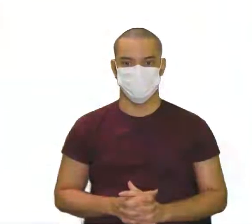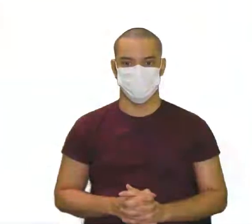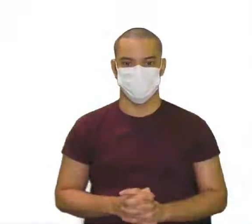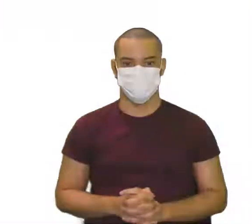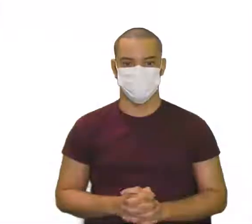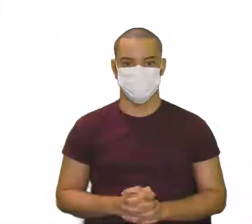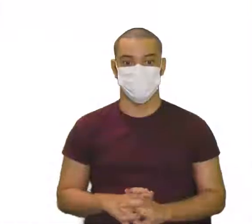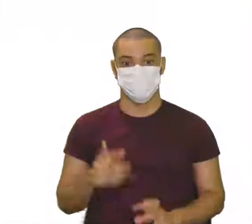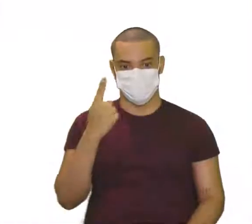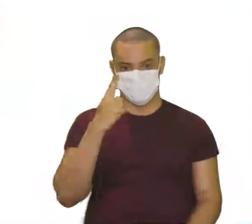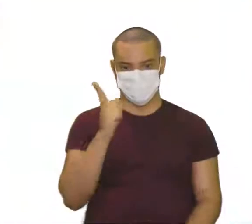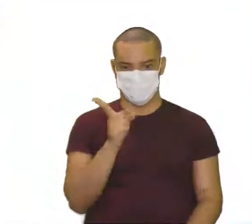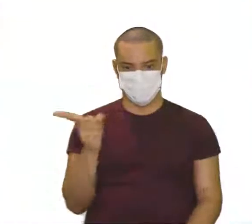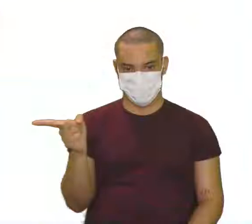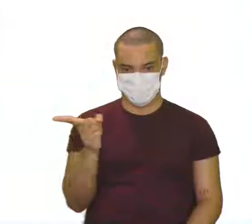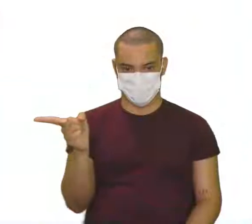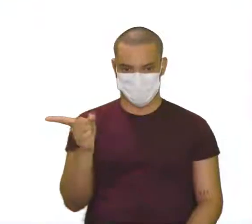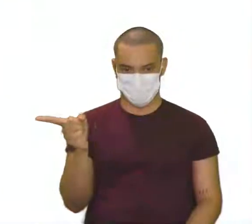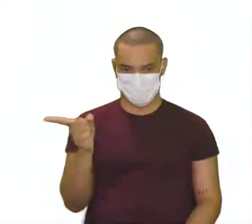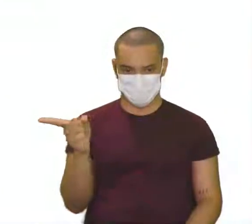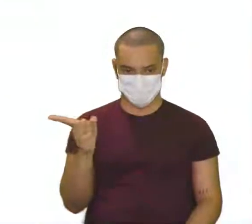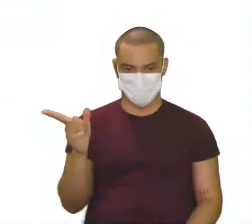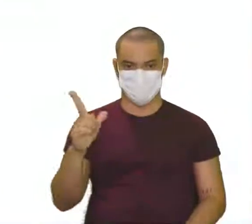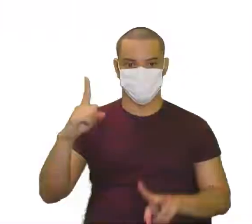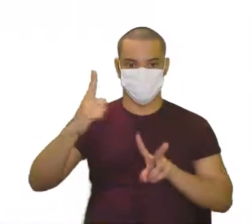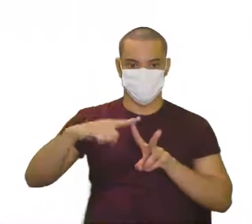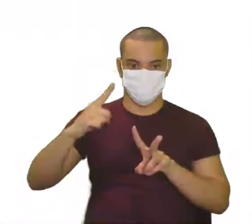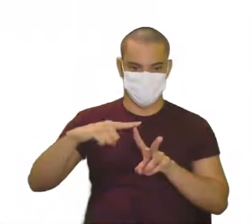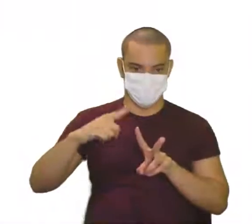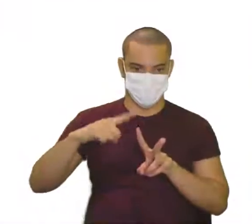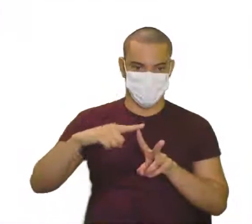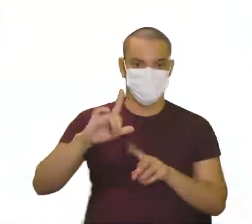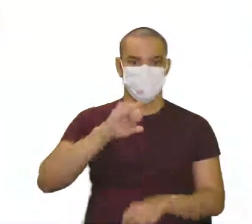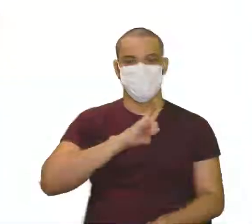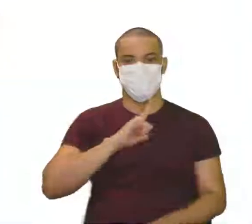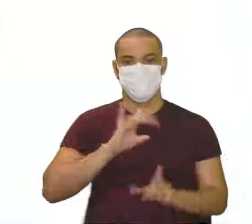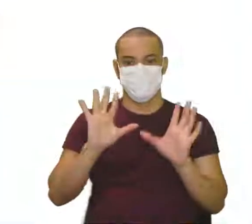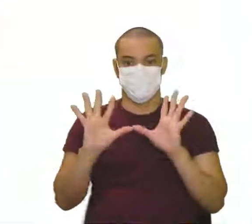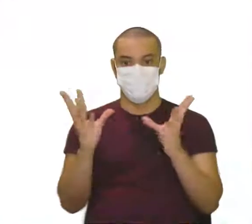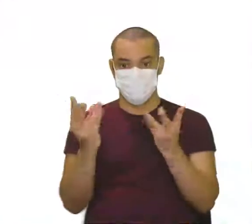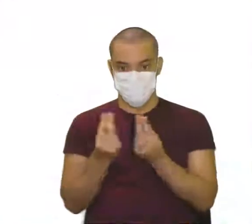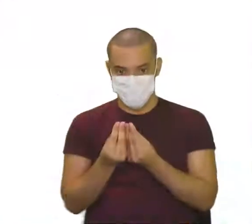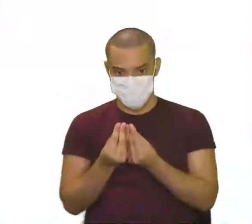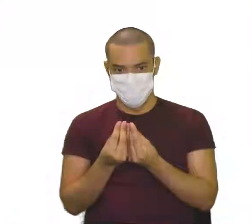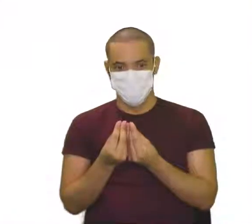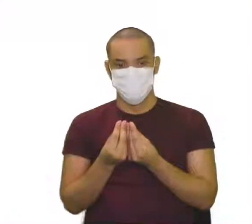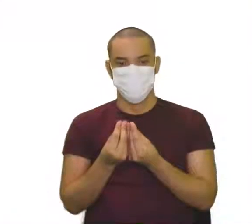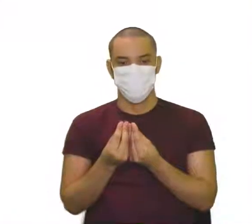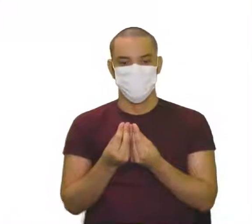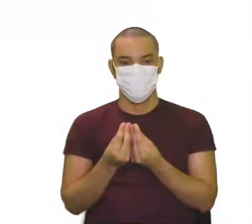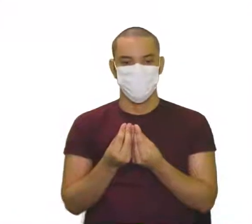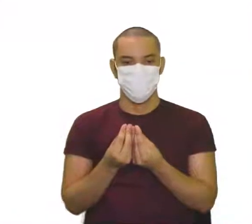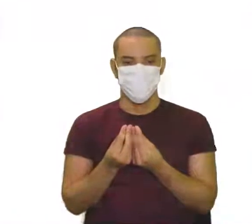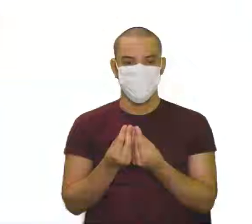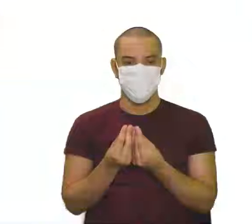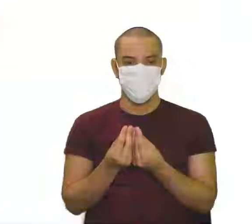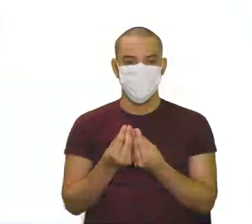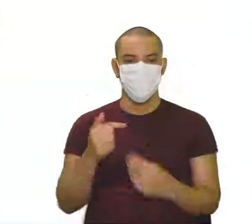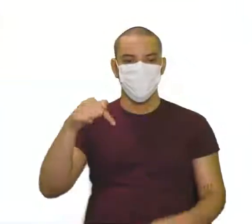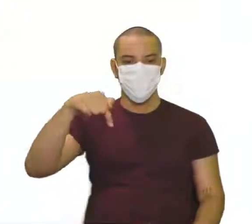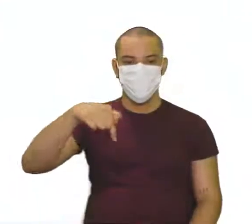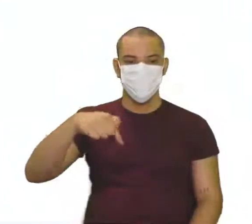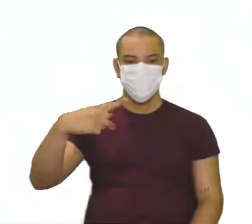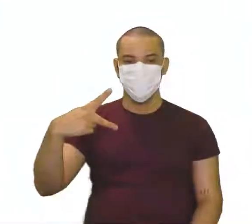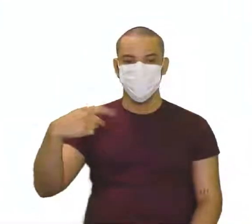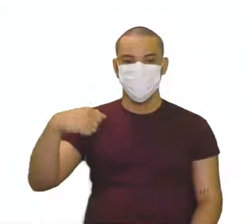vetor indução magnética e tá aqui a nossa partícula. Nossa partícula aqui, ó, com carga maior que